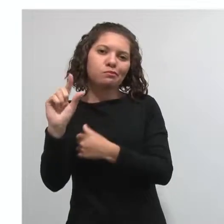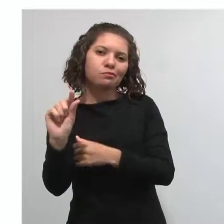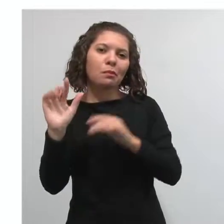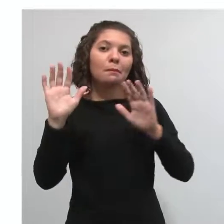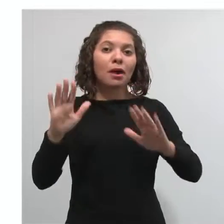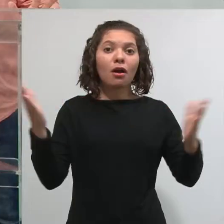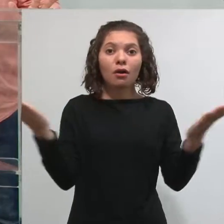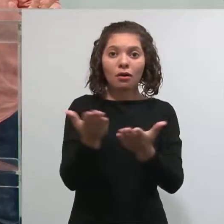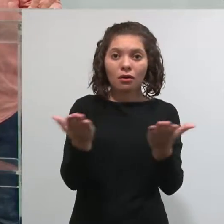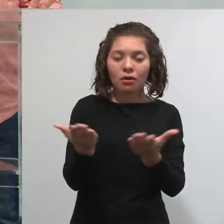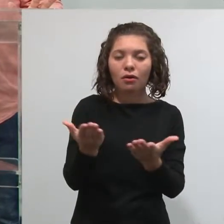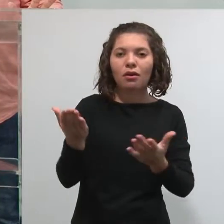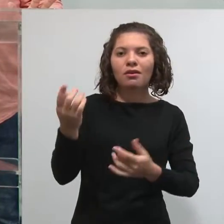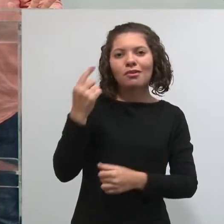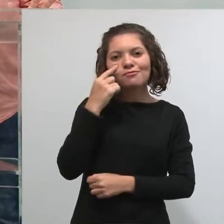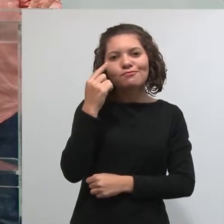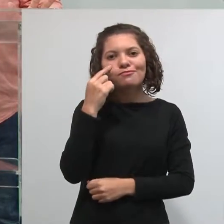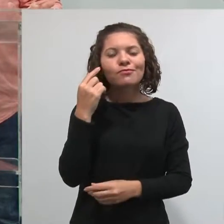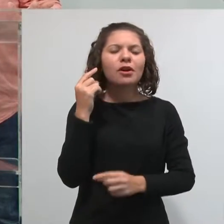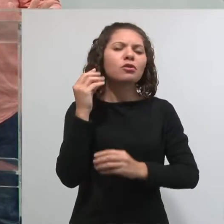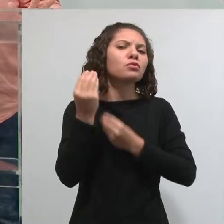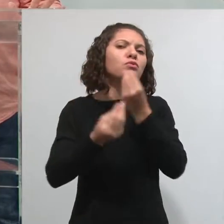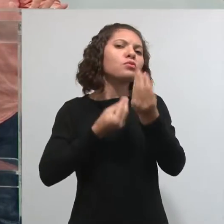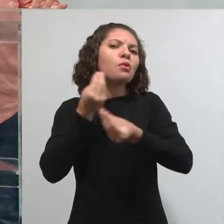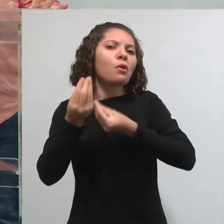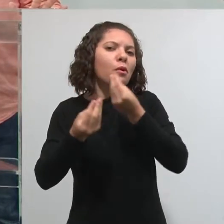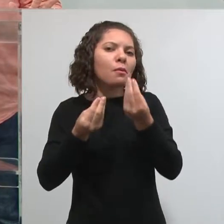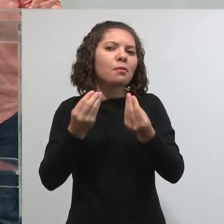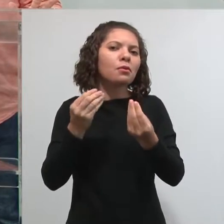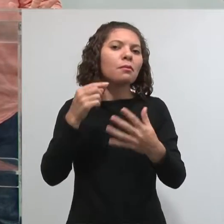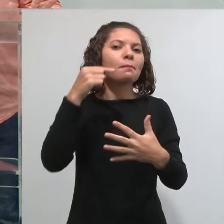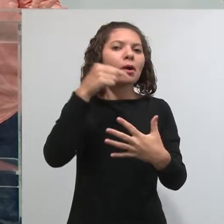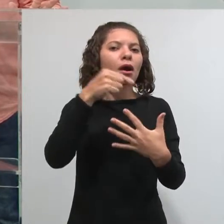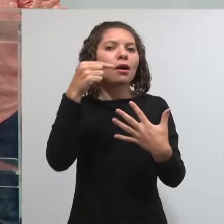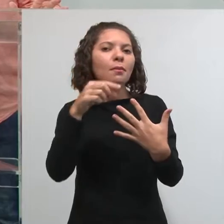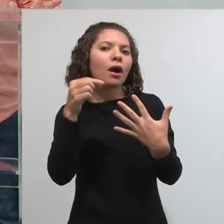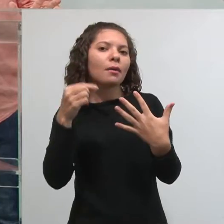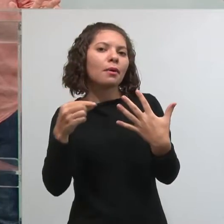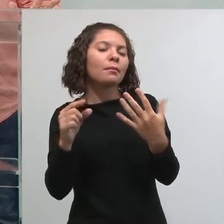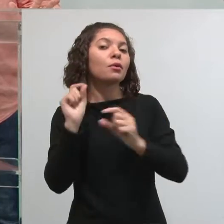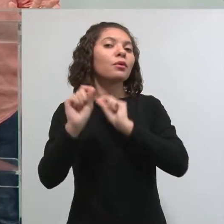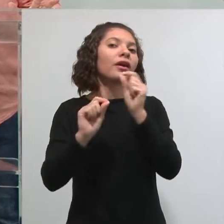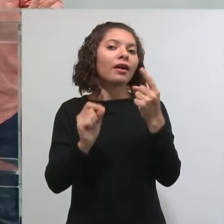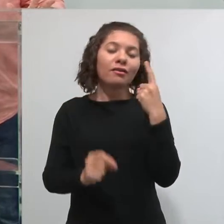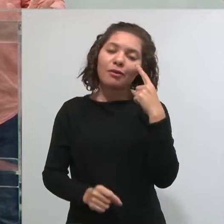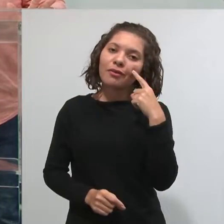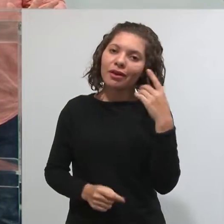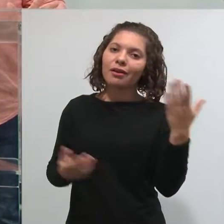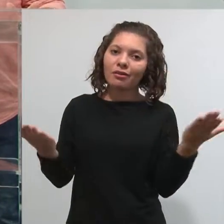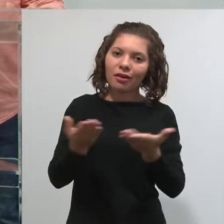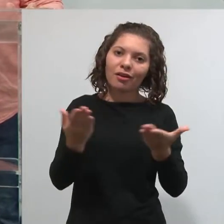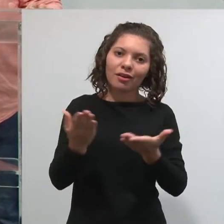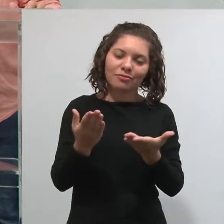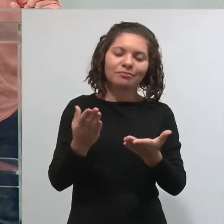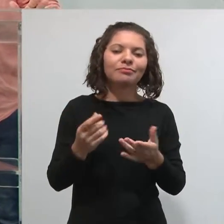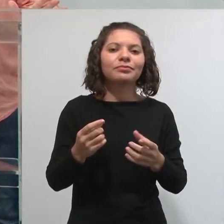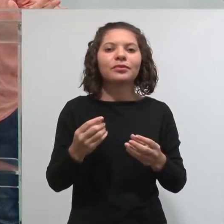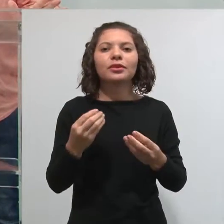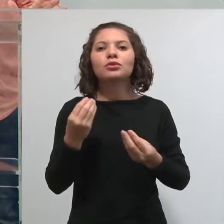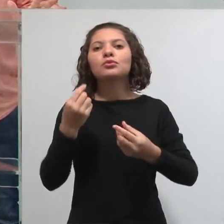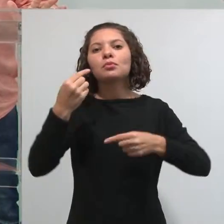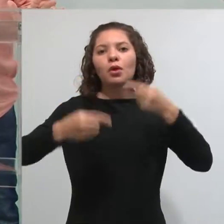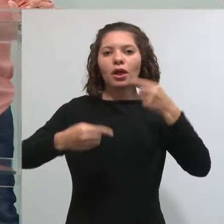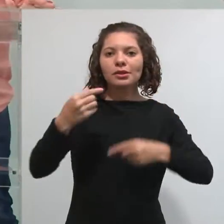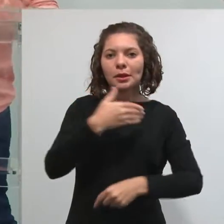entendimento geral a respeito desse assunto do ciclo, né? E quais são as etapas que estão incluídas dentro desse processo de política pública como um